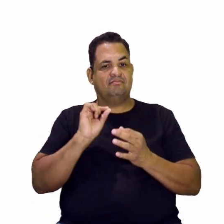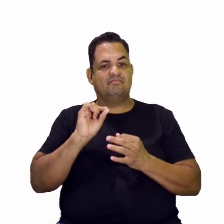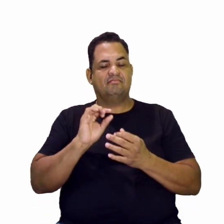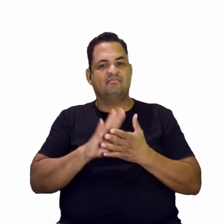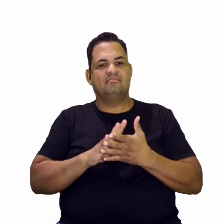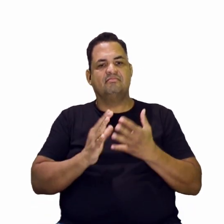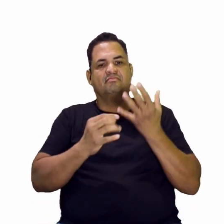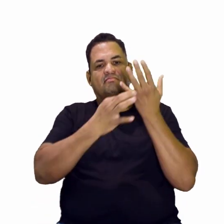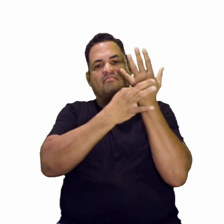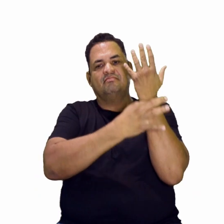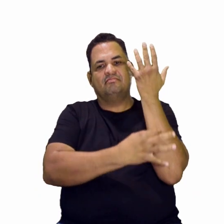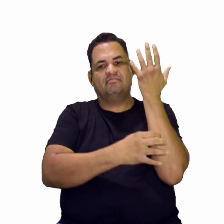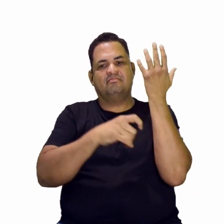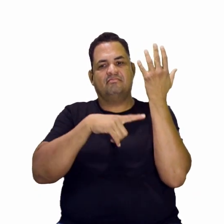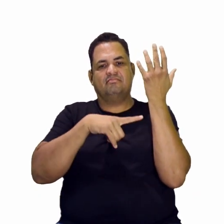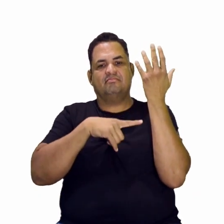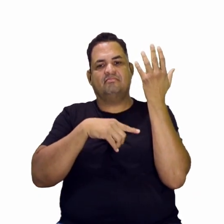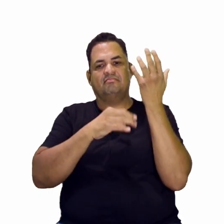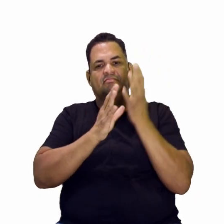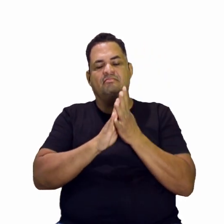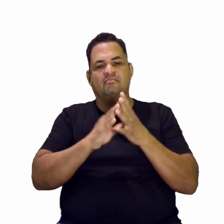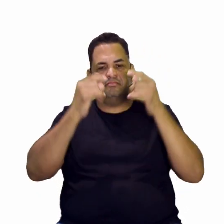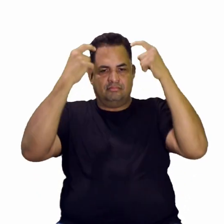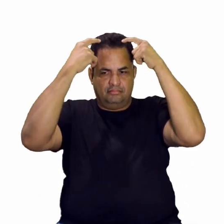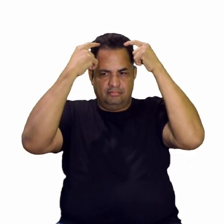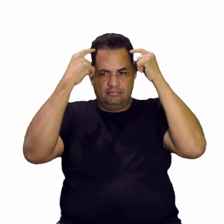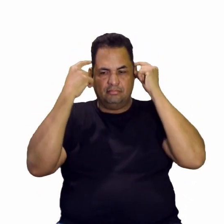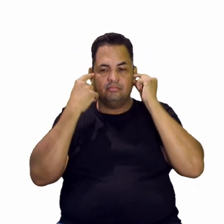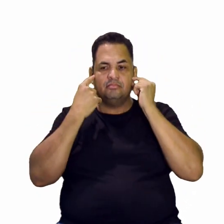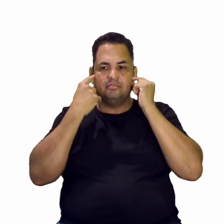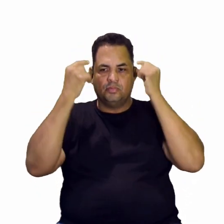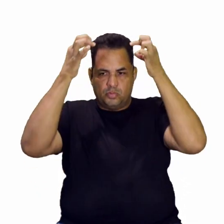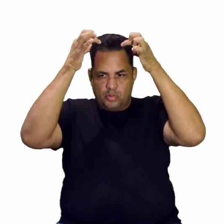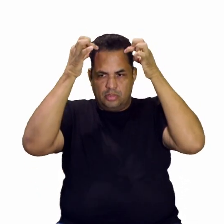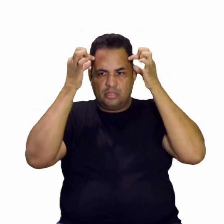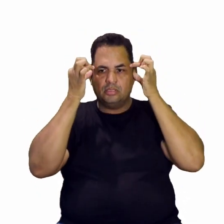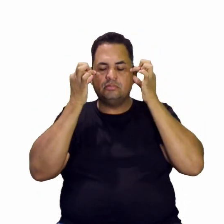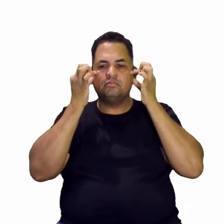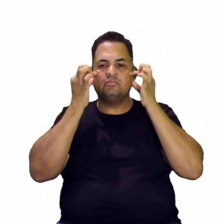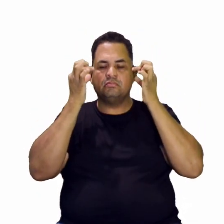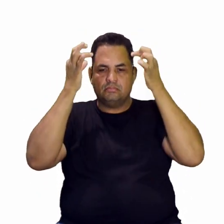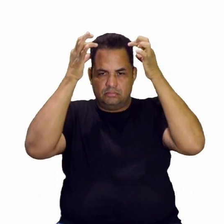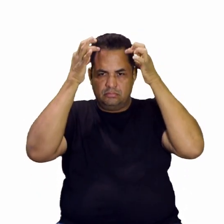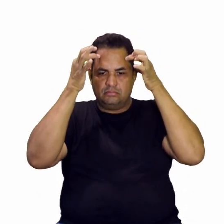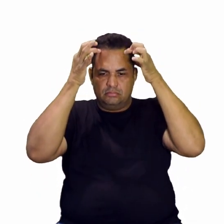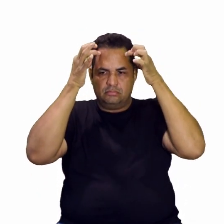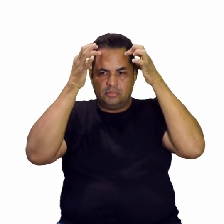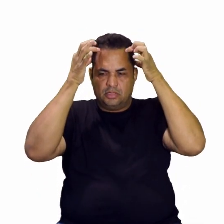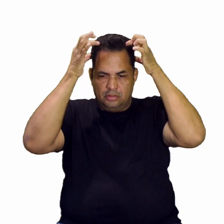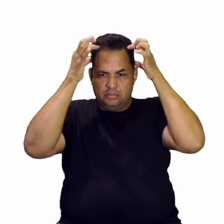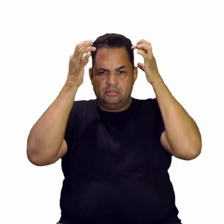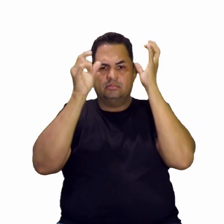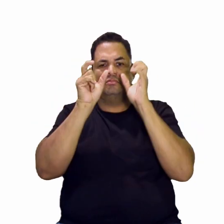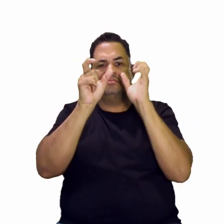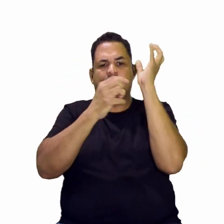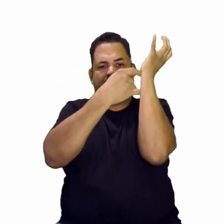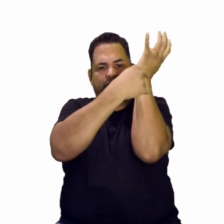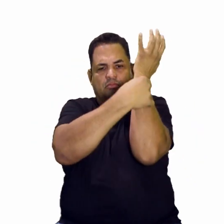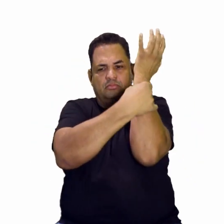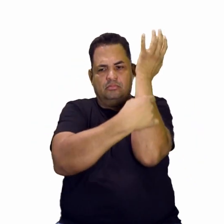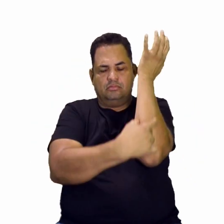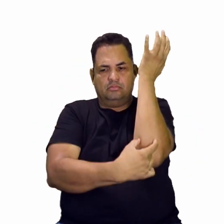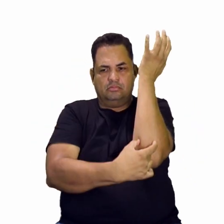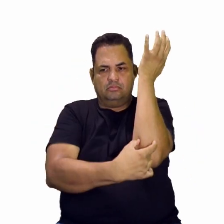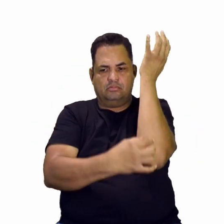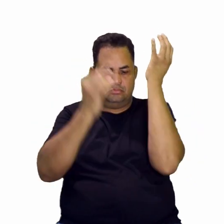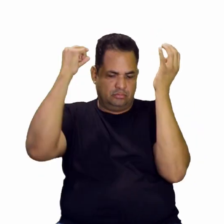que todos os vertebrados têm em comum é a presença desse crânio, né? De um crânio posicionado sobre essa